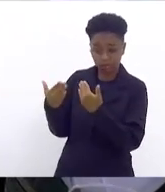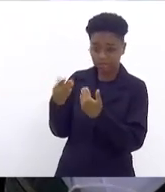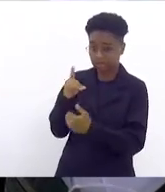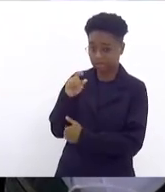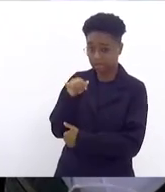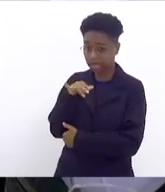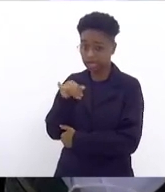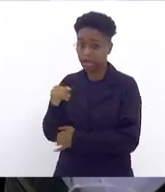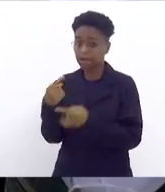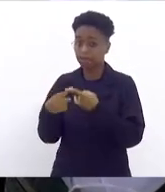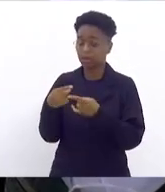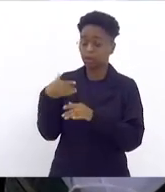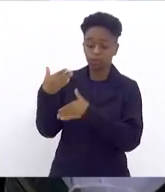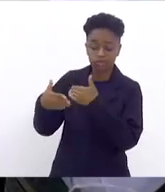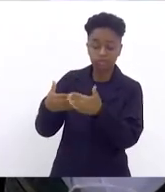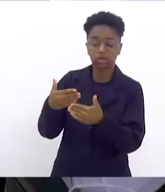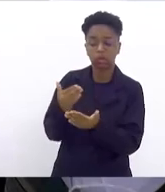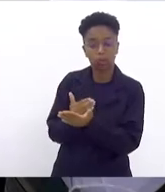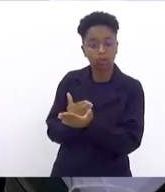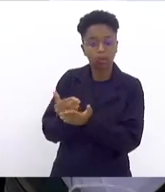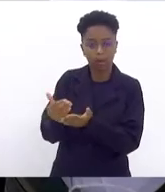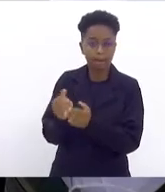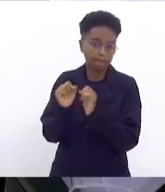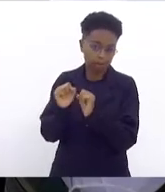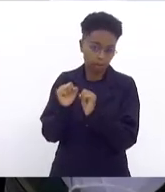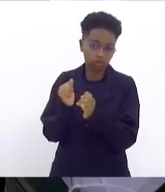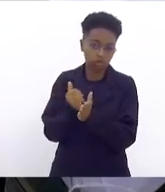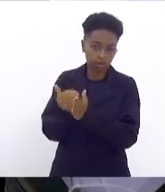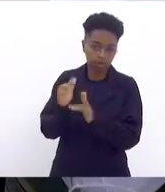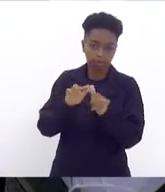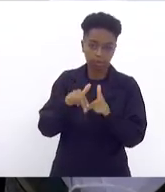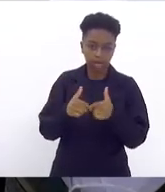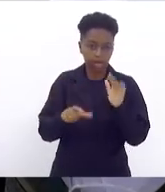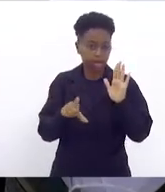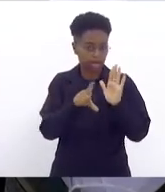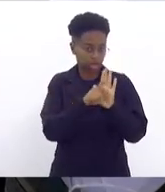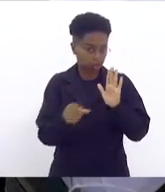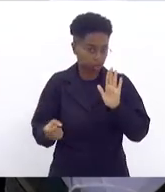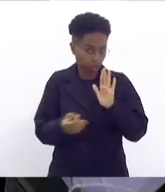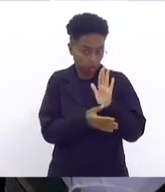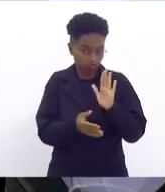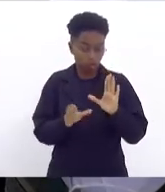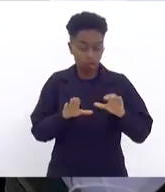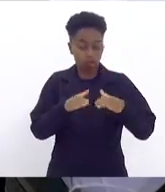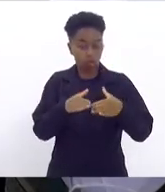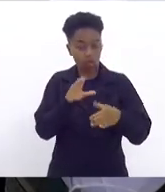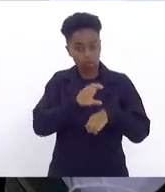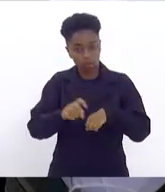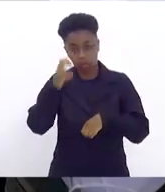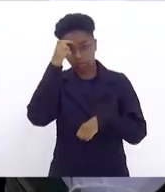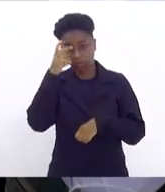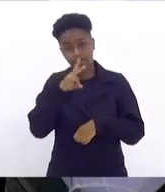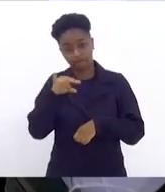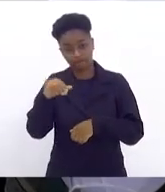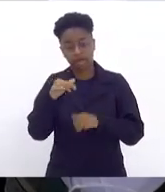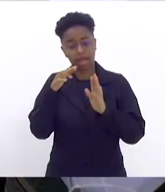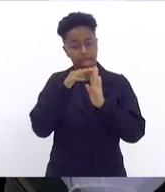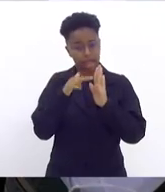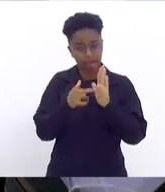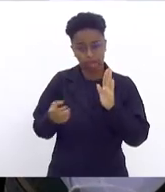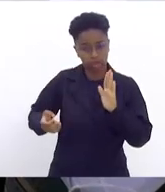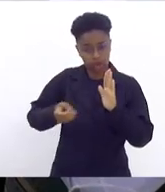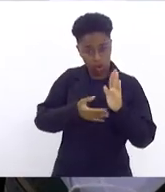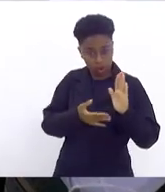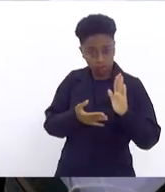procedimento que vai se iniciar, né, que pode ser que se inicie a partir dessa legislatura, a Comissão de Cultura está para fazer uma regulamentação específica sobre